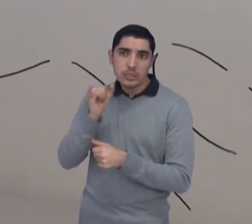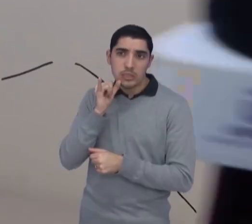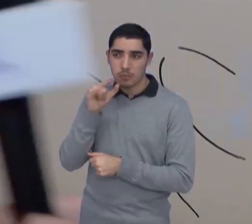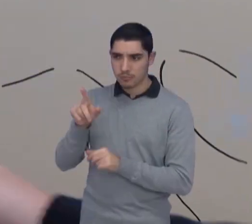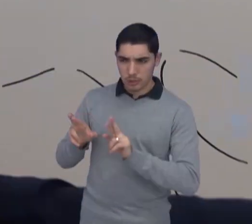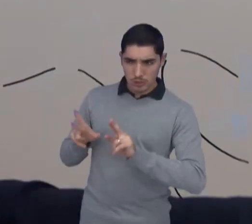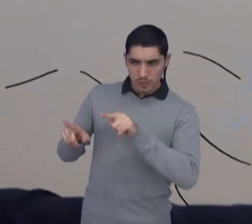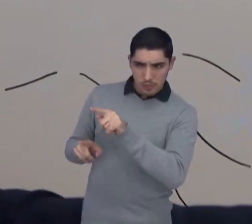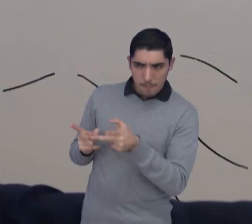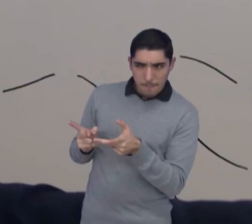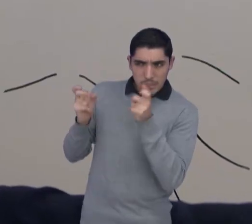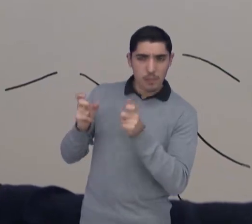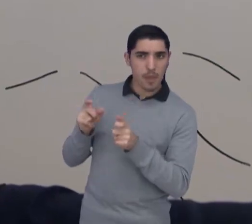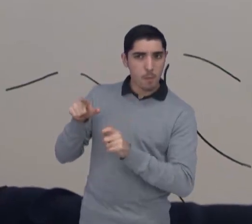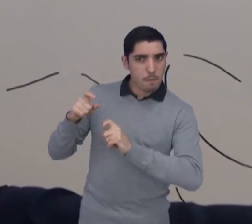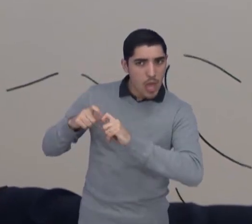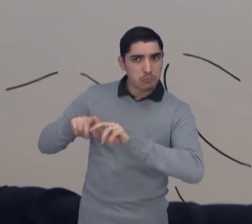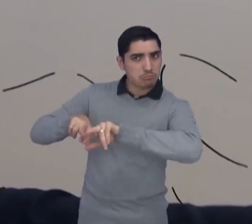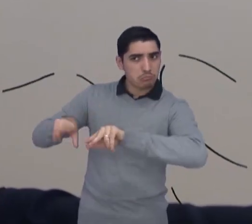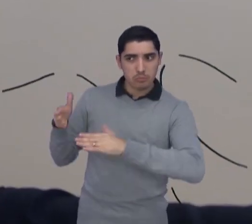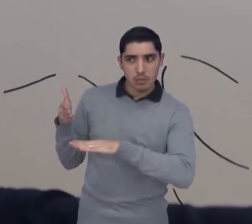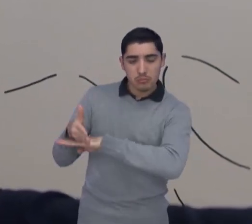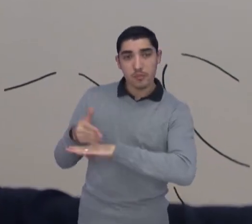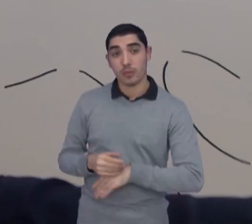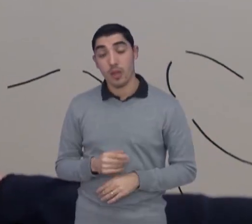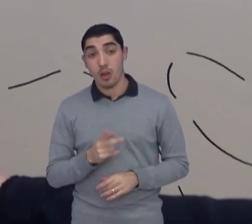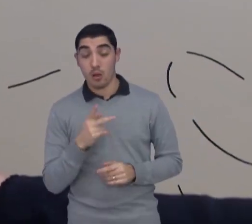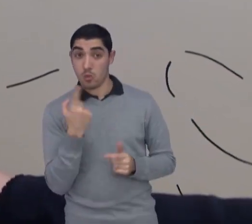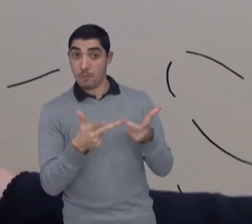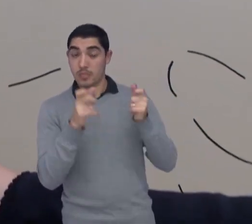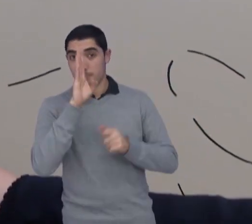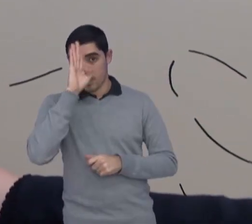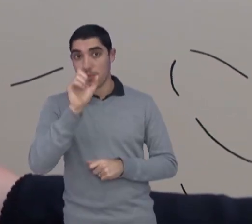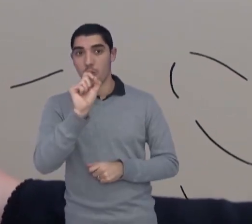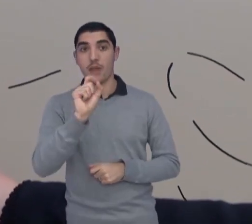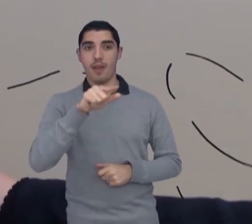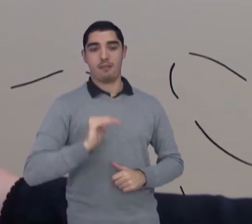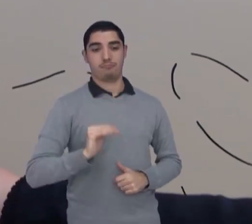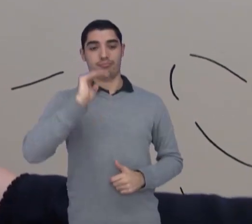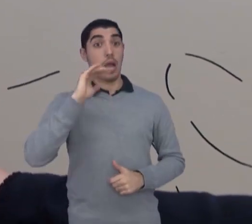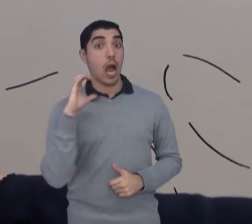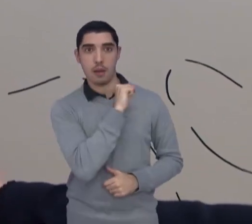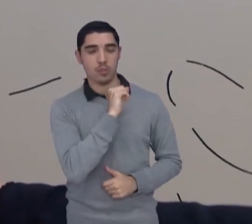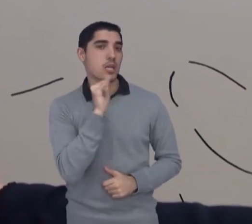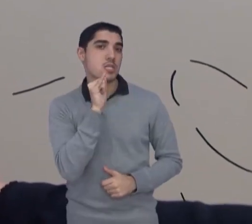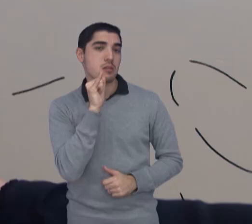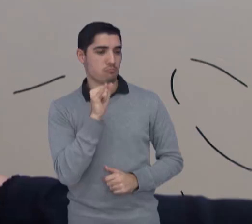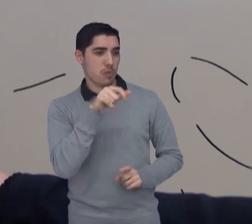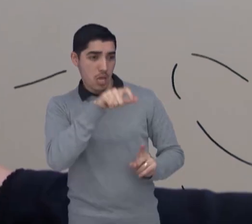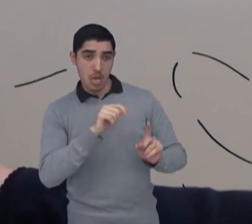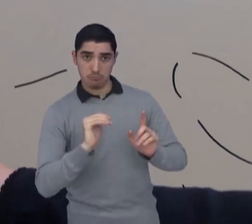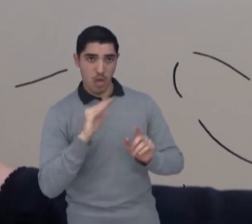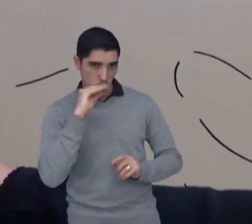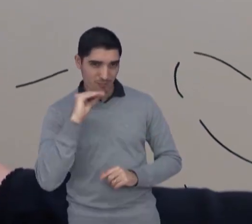nessas visitas? Principalmente velocidade de crescimento. Porque pontualmente a altura daquele adolescente está tudo bem.